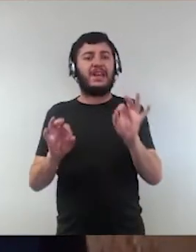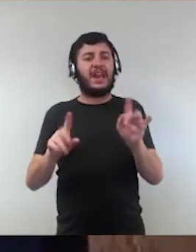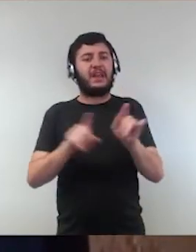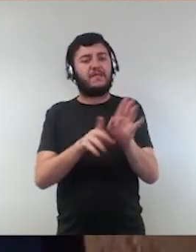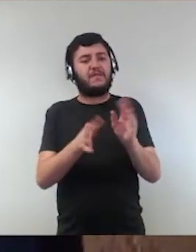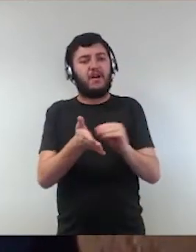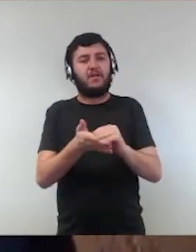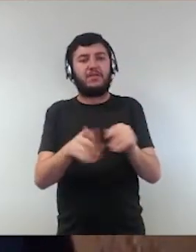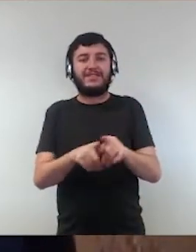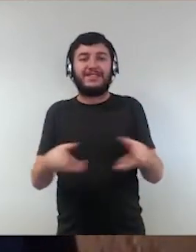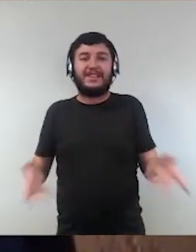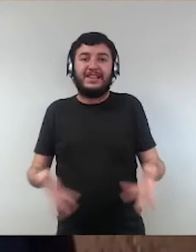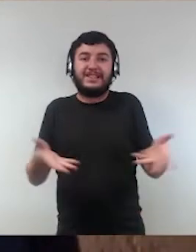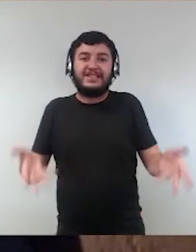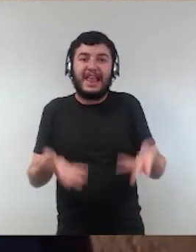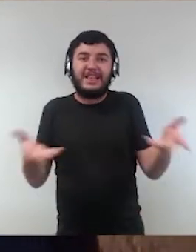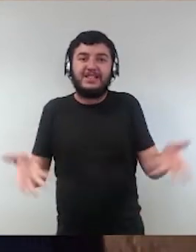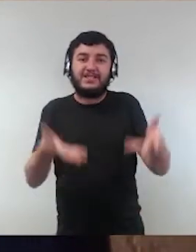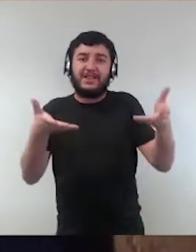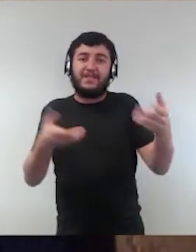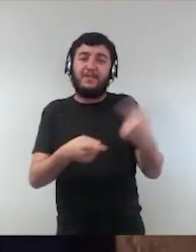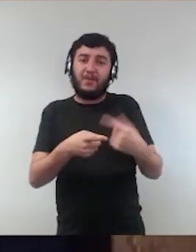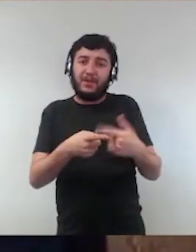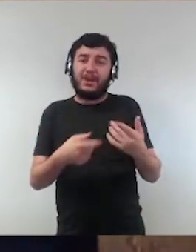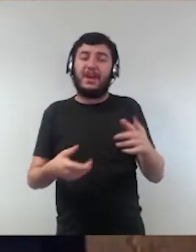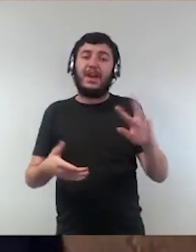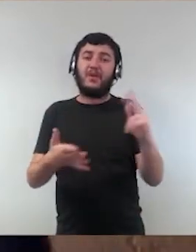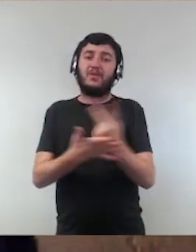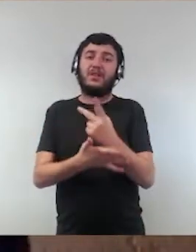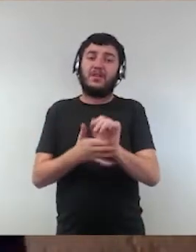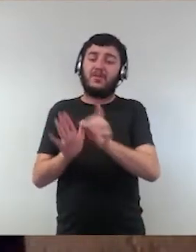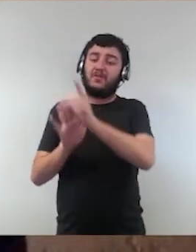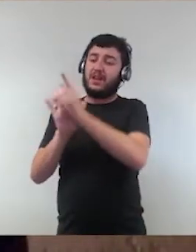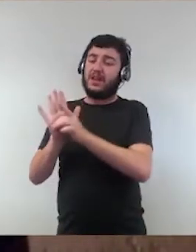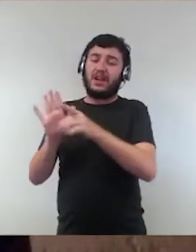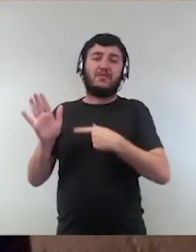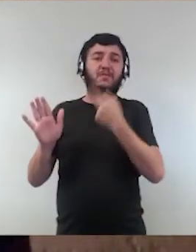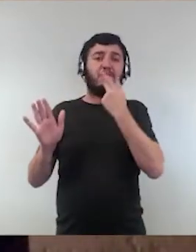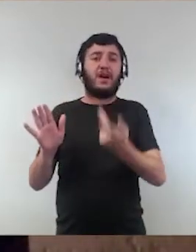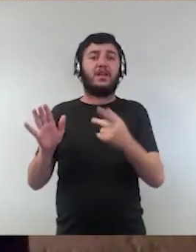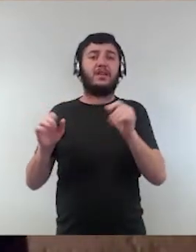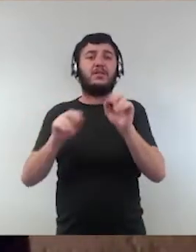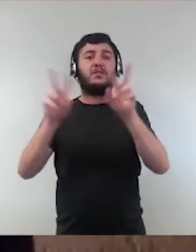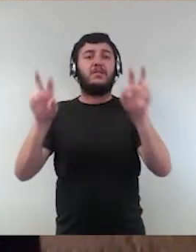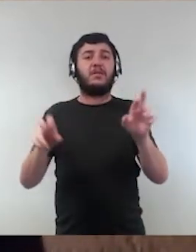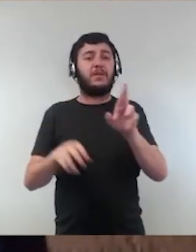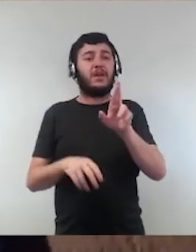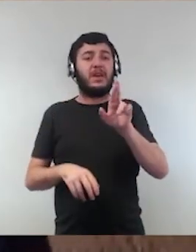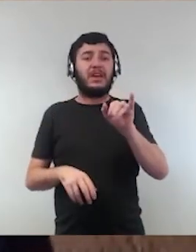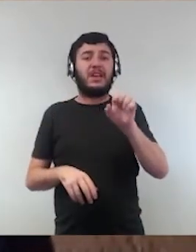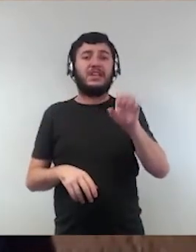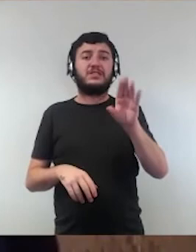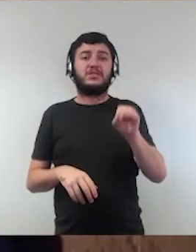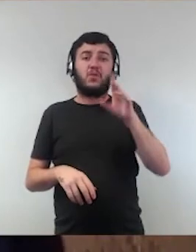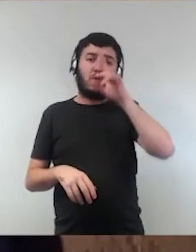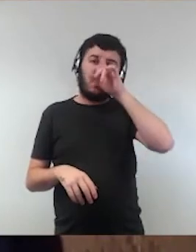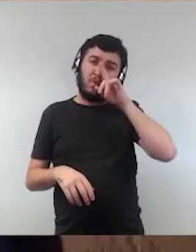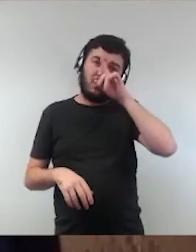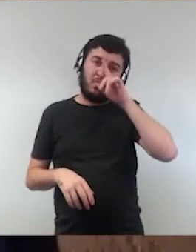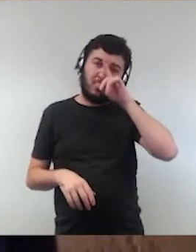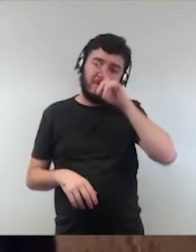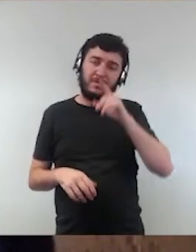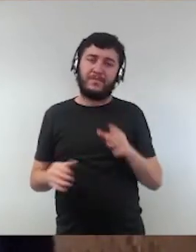desincentivados a usar dados diante dos riscos que aquilo potencialmente pode associar à sua atividade. Enfim, o decreto não